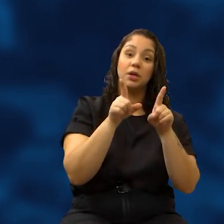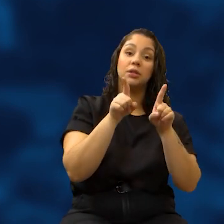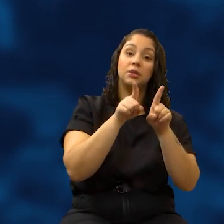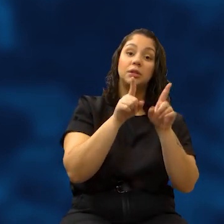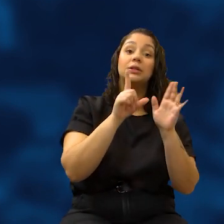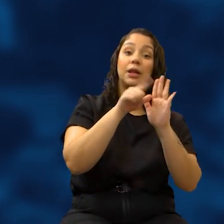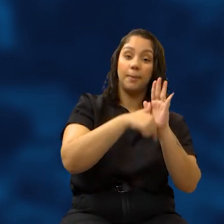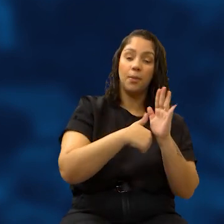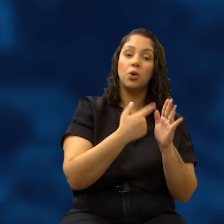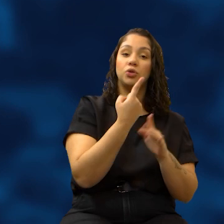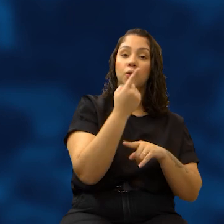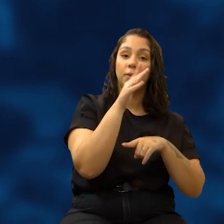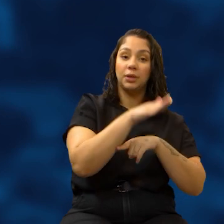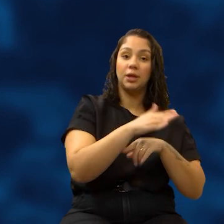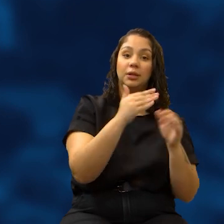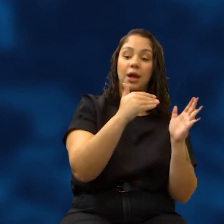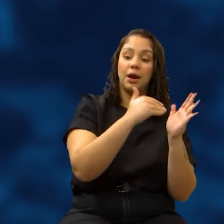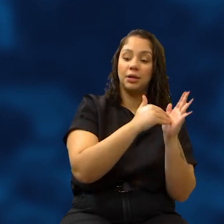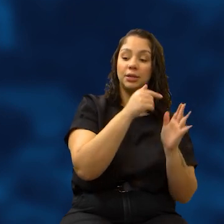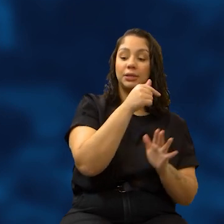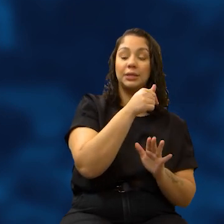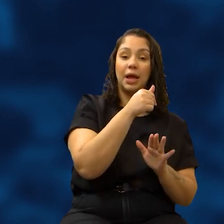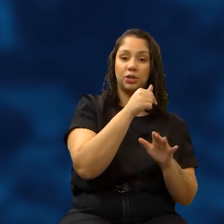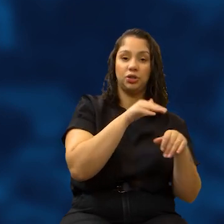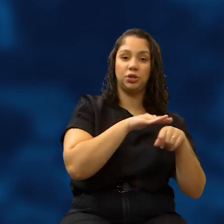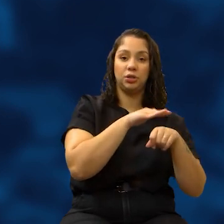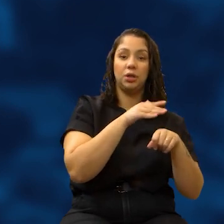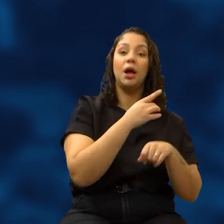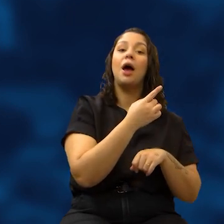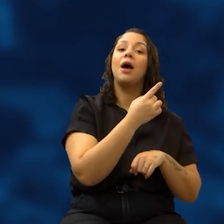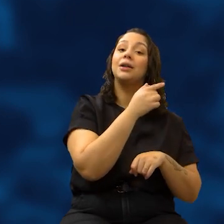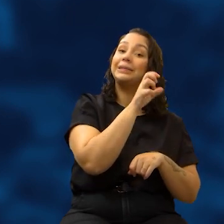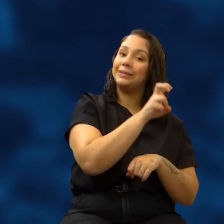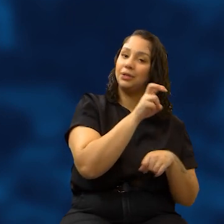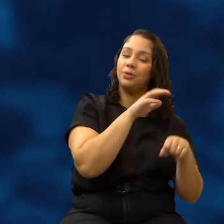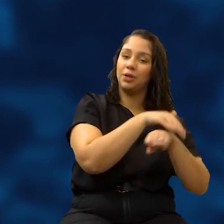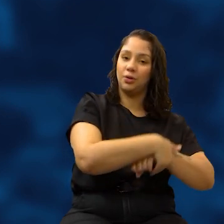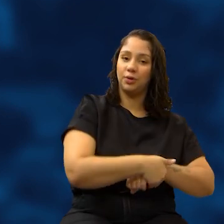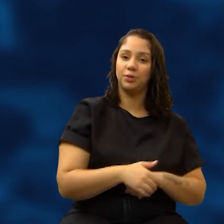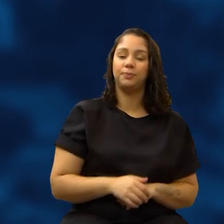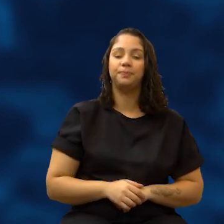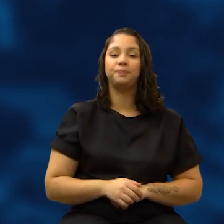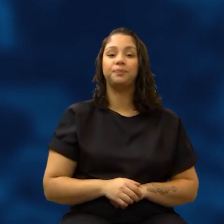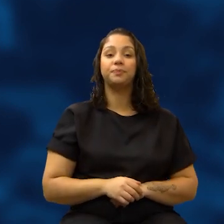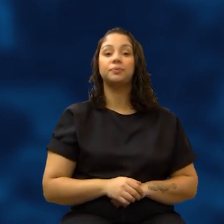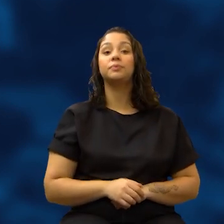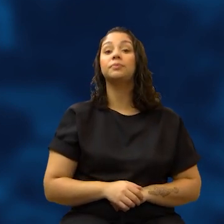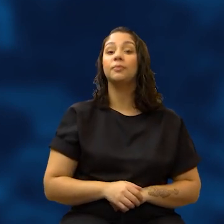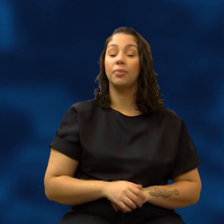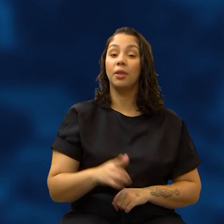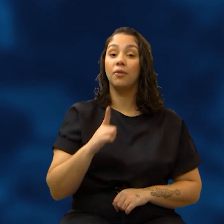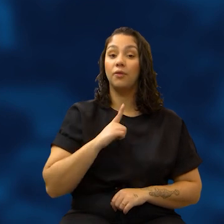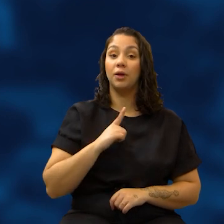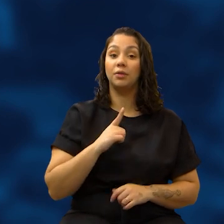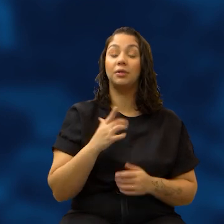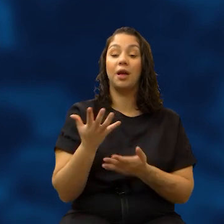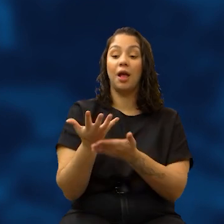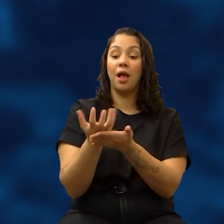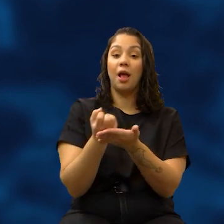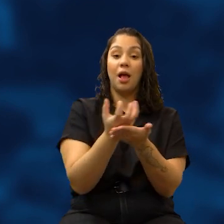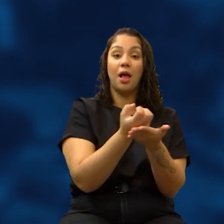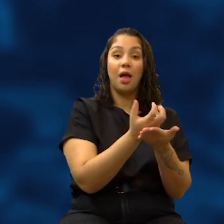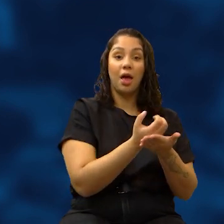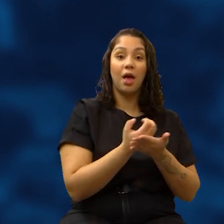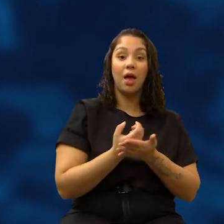da tarde às 9 horas da noite. A entrada é gratuita. A coleta de lixo domiciliar acontece neste